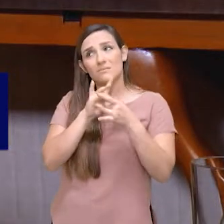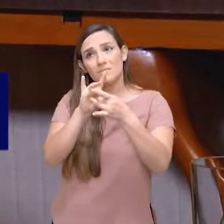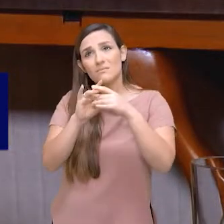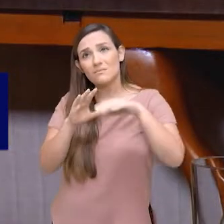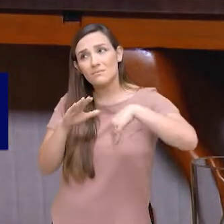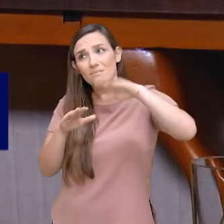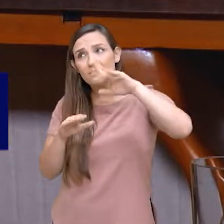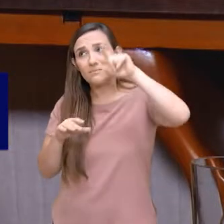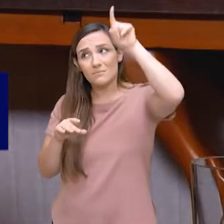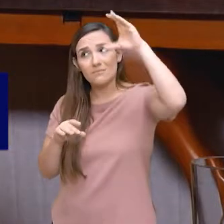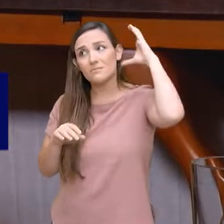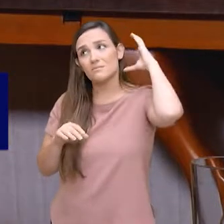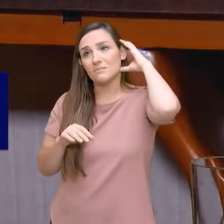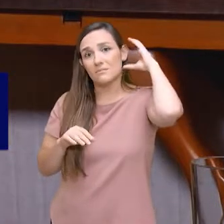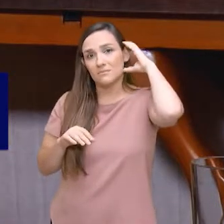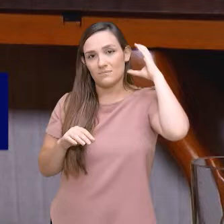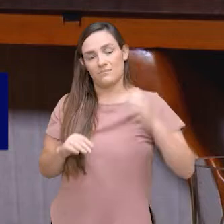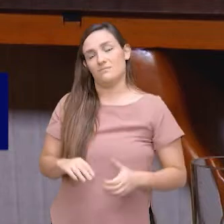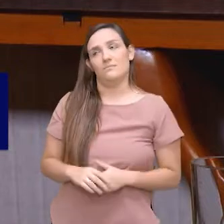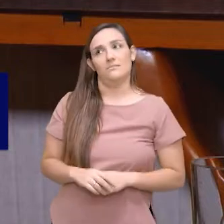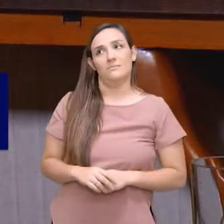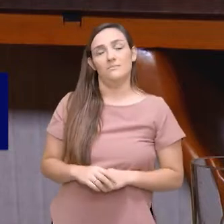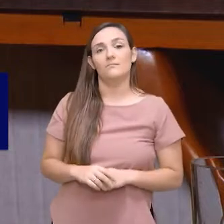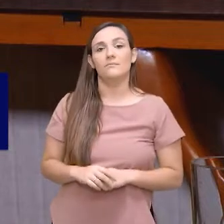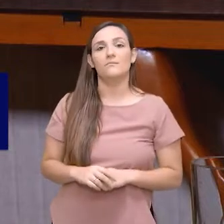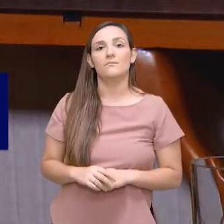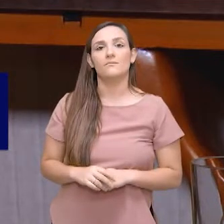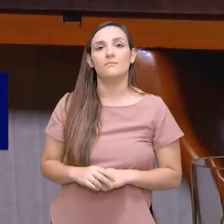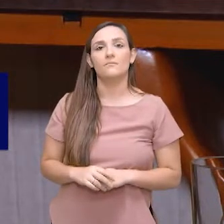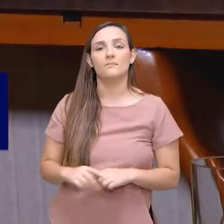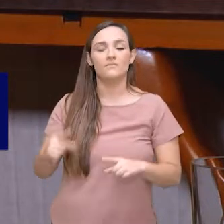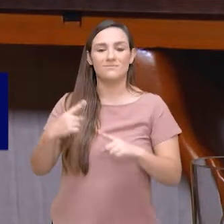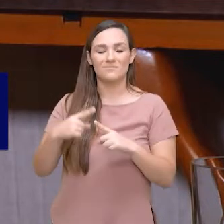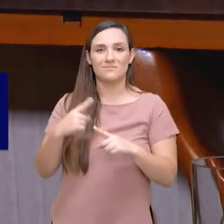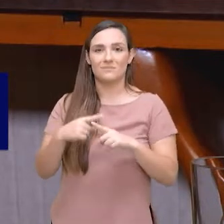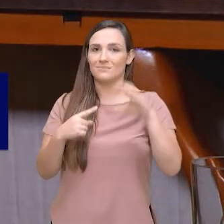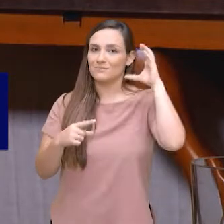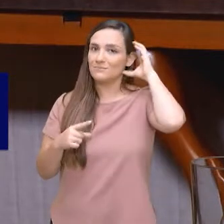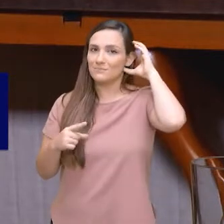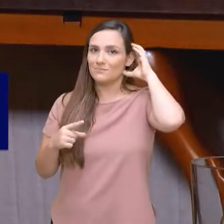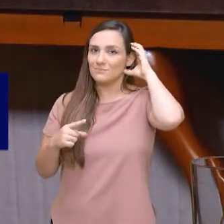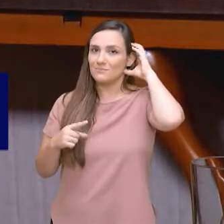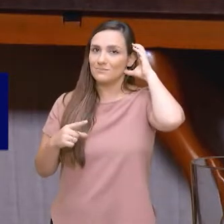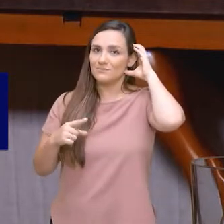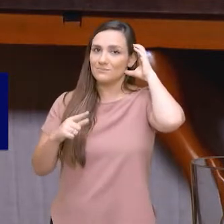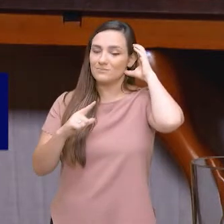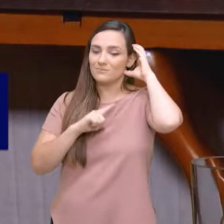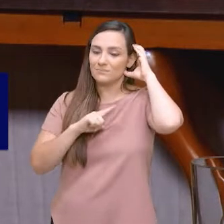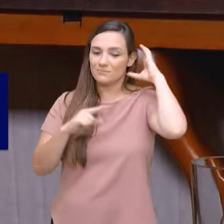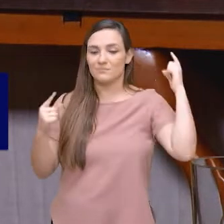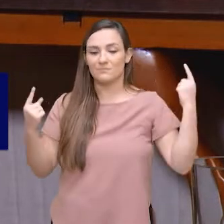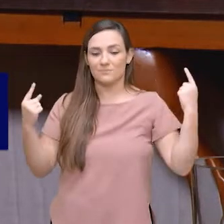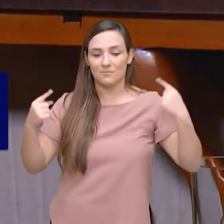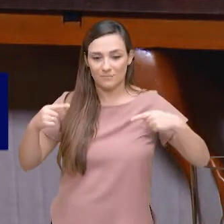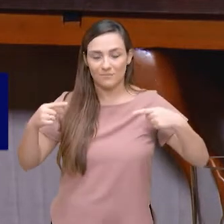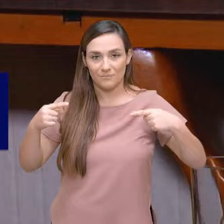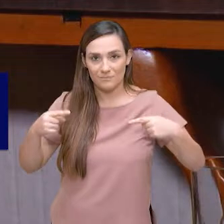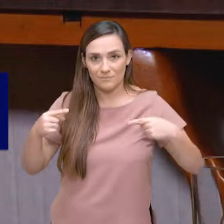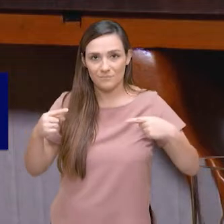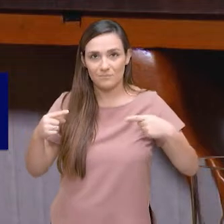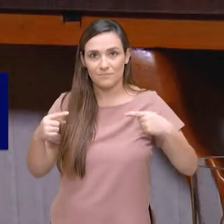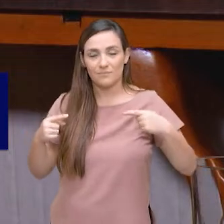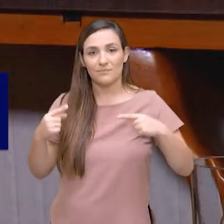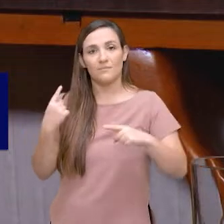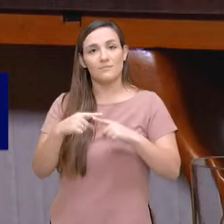Cuiabá. E Cuiabá tinha estabelecido uma divergência com Rondonópolis, por causa